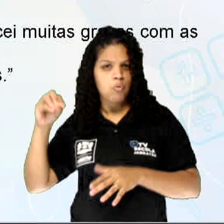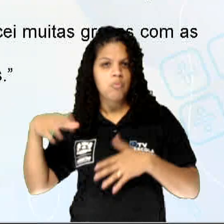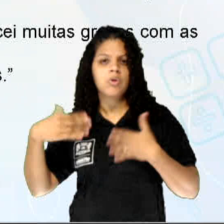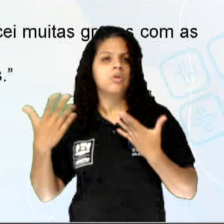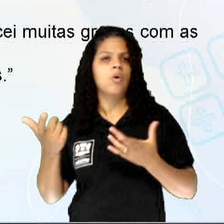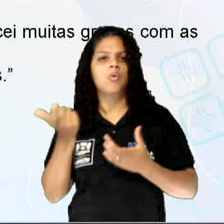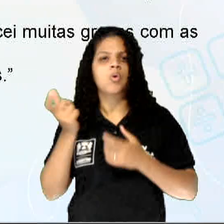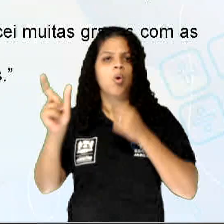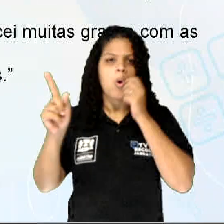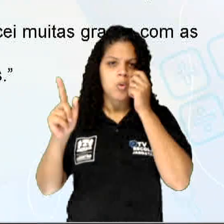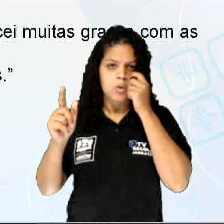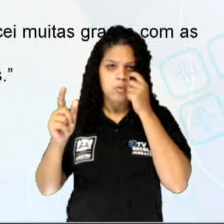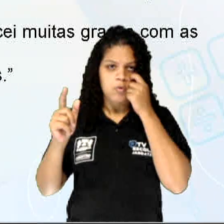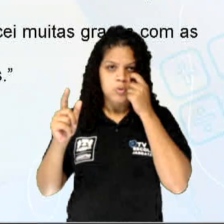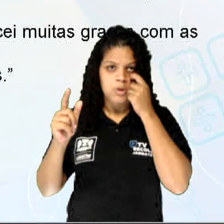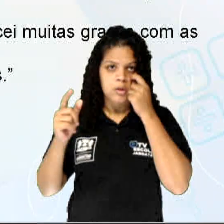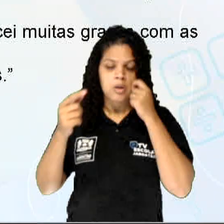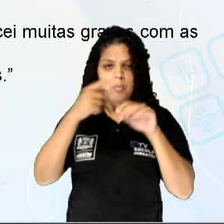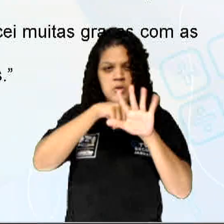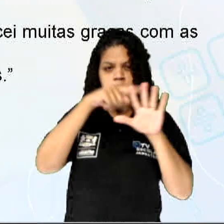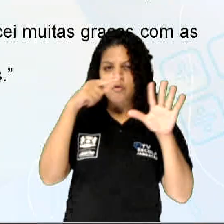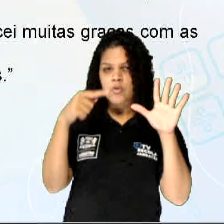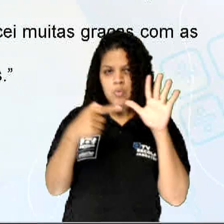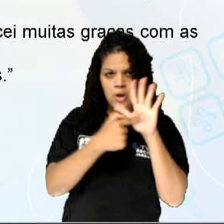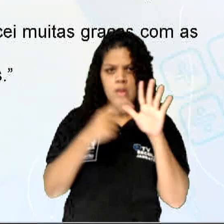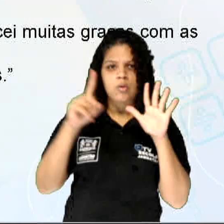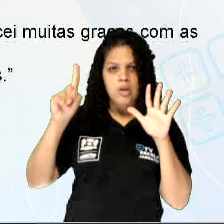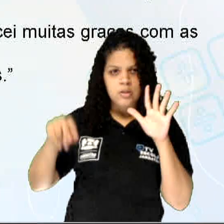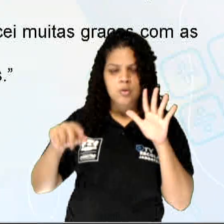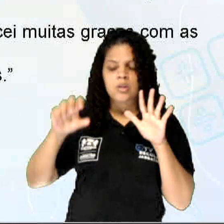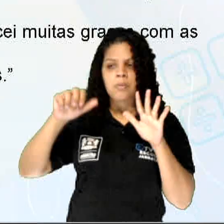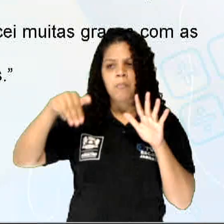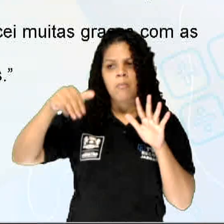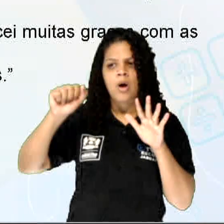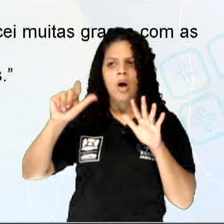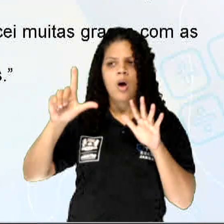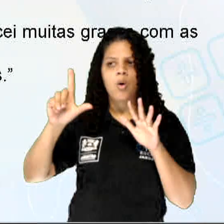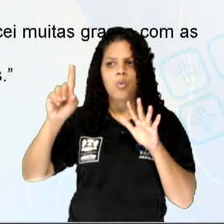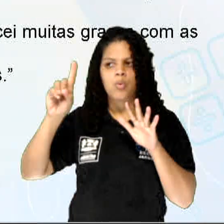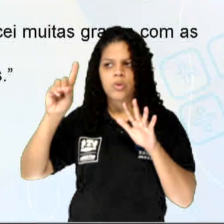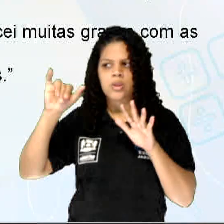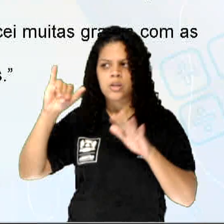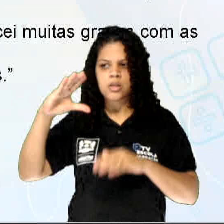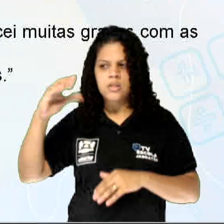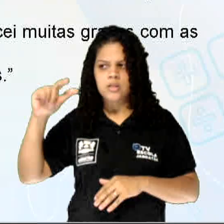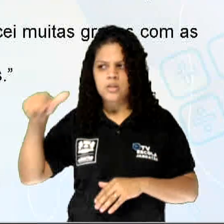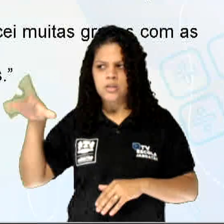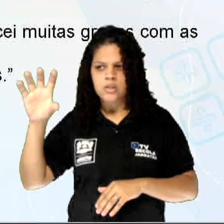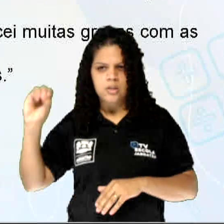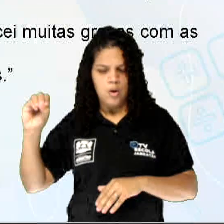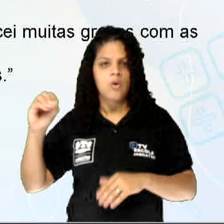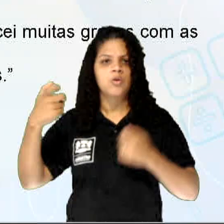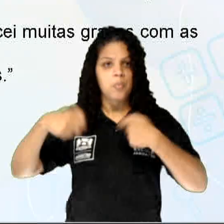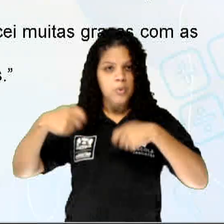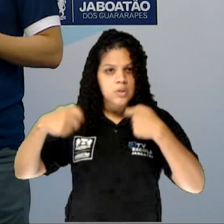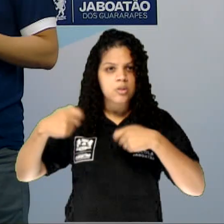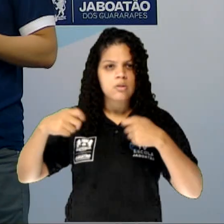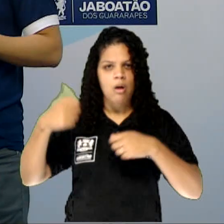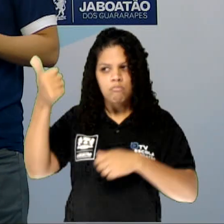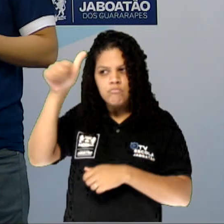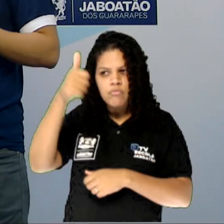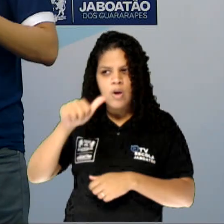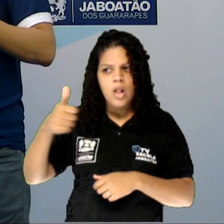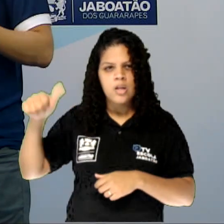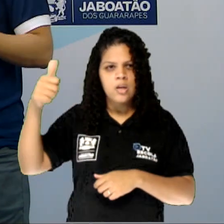sentido figurado e é sinônimo de maldição? Então vamos precisar avaliar os itens de A a E e perceber em qual delas